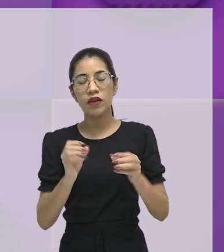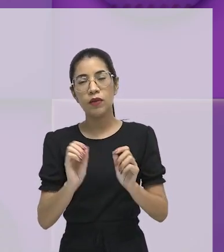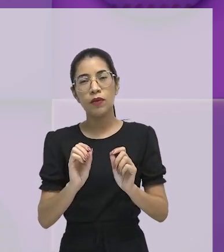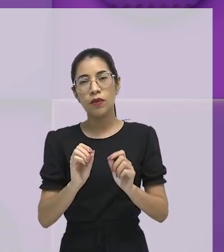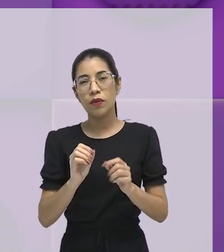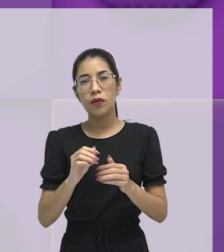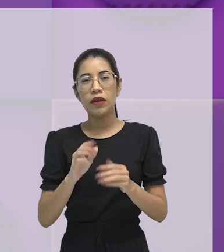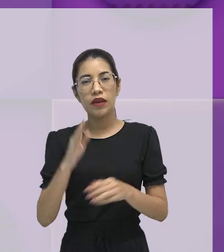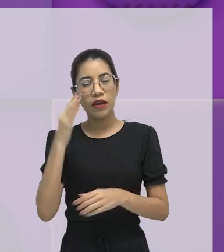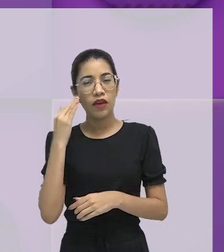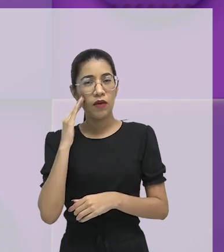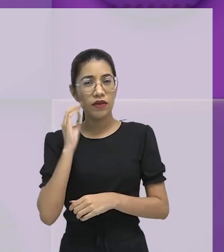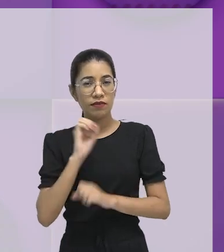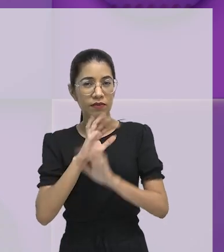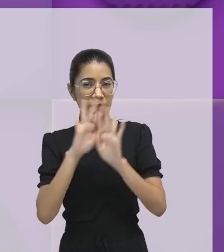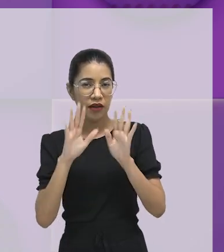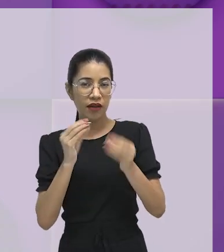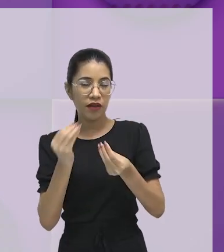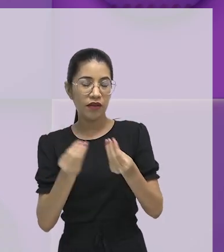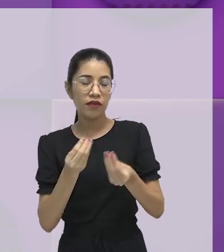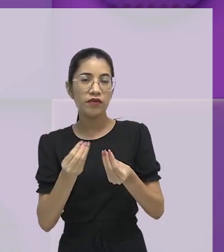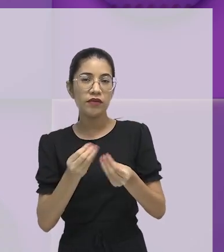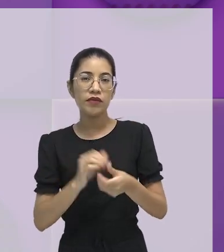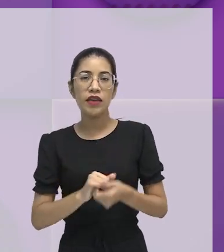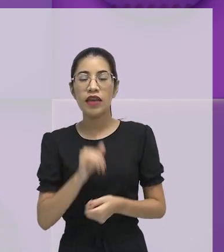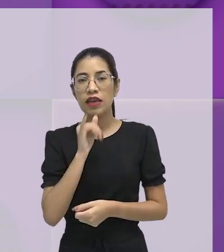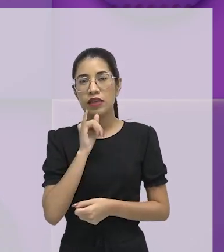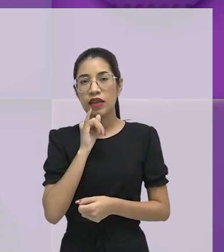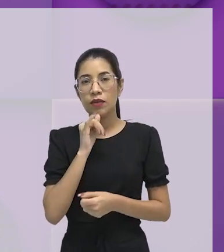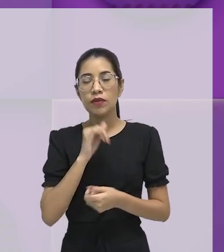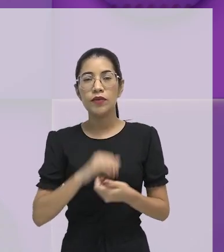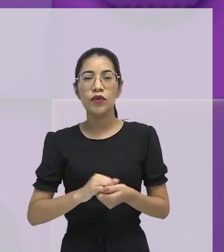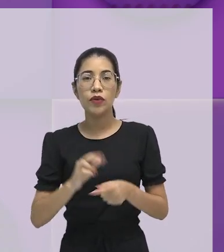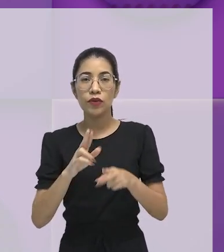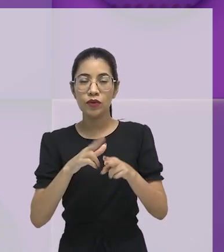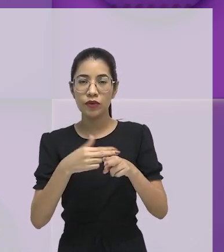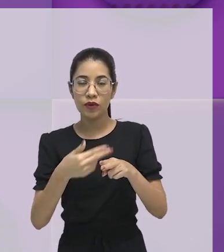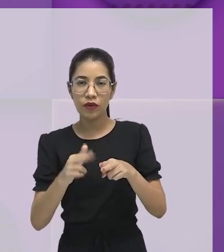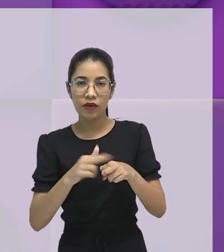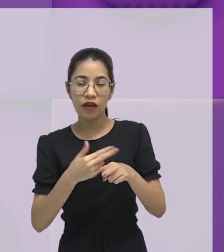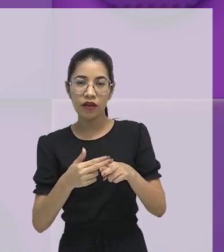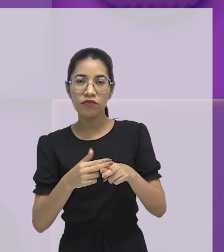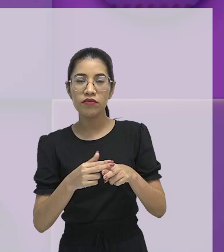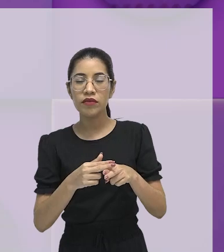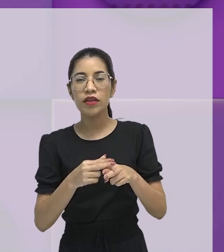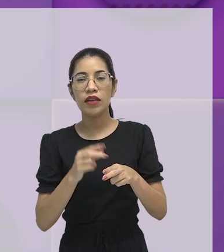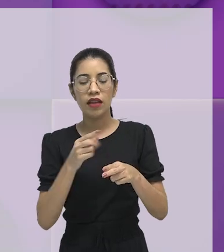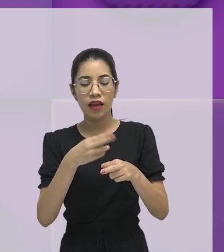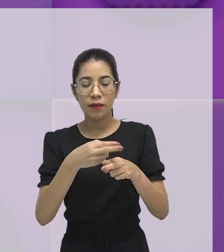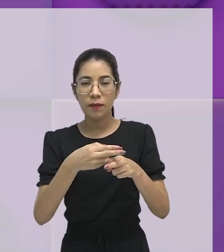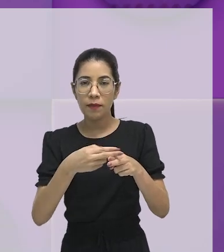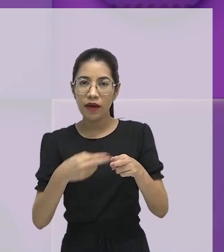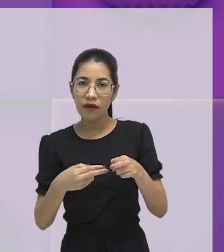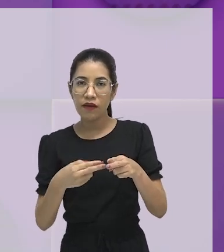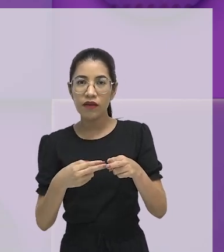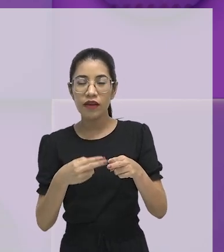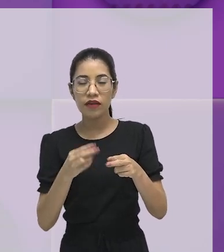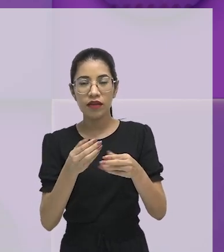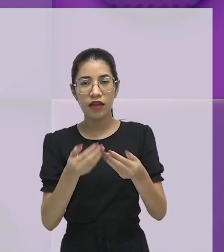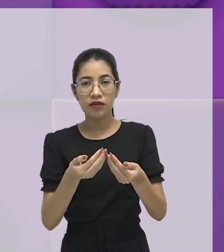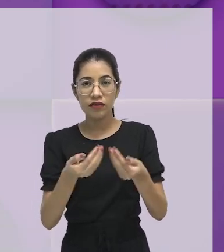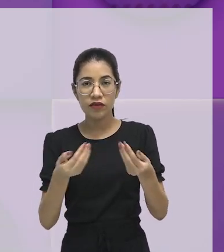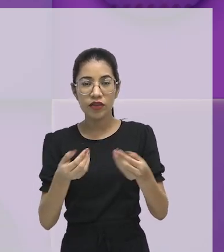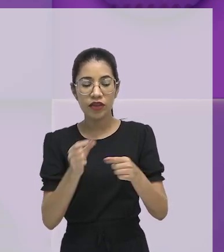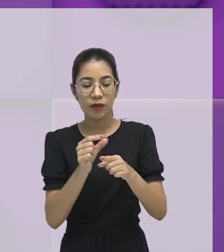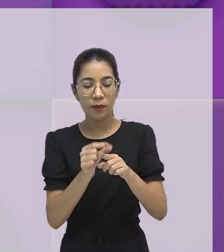nós podemos ter das frações é, por exemplo, uma barrinha de chocolate. Então você tem uma barrinha de chocolate ali, e ela é dividida